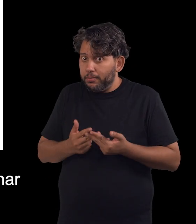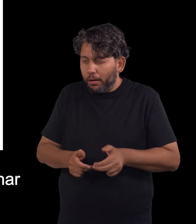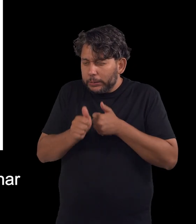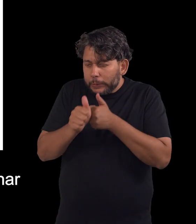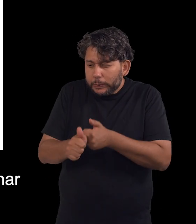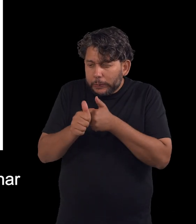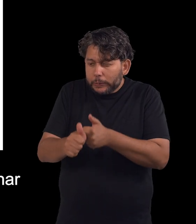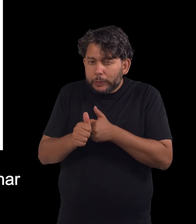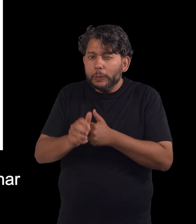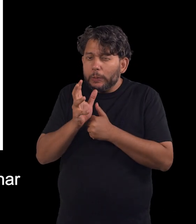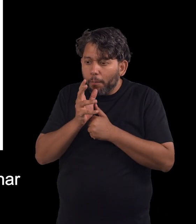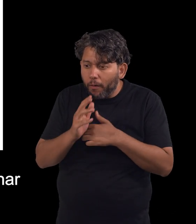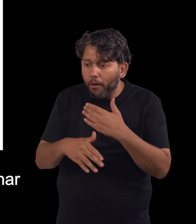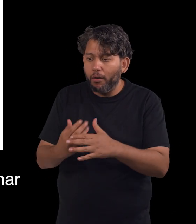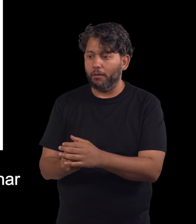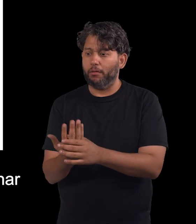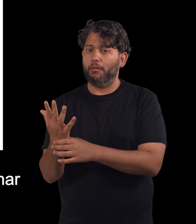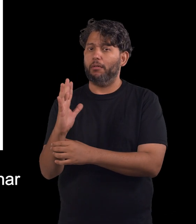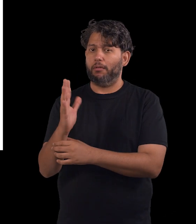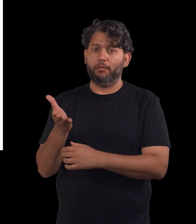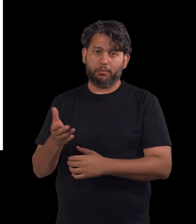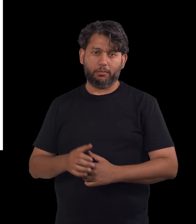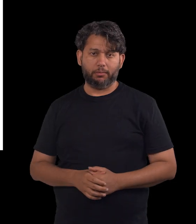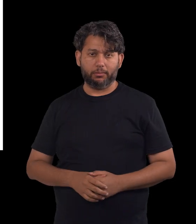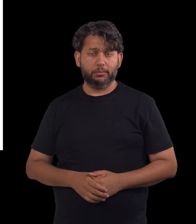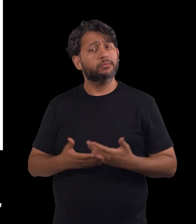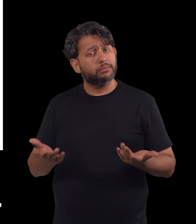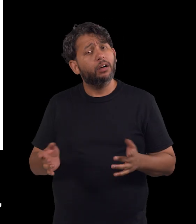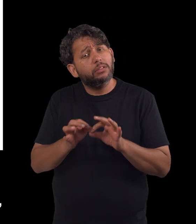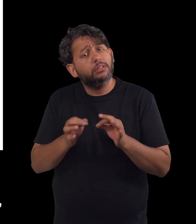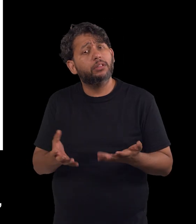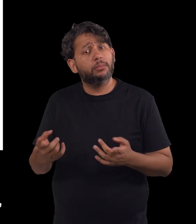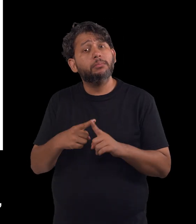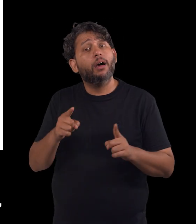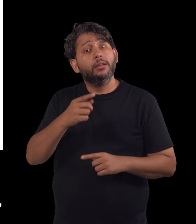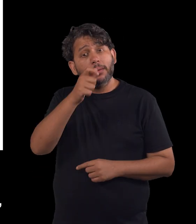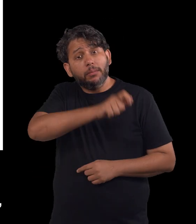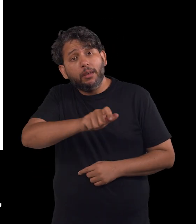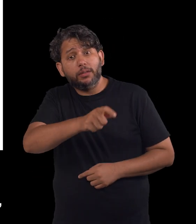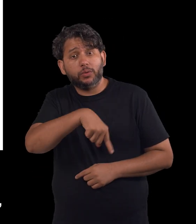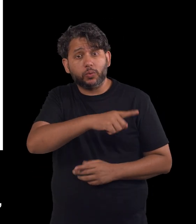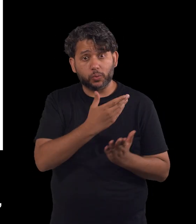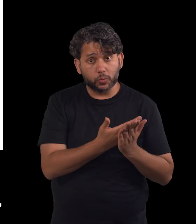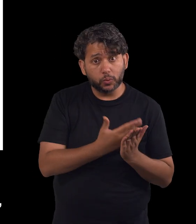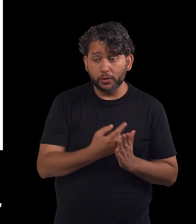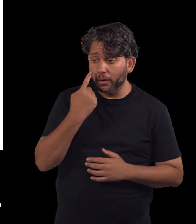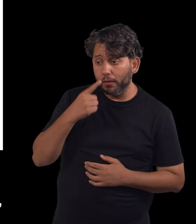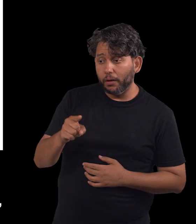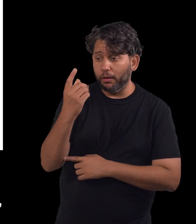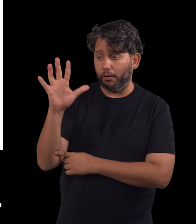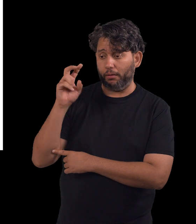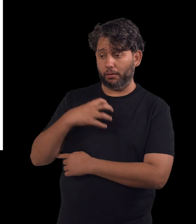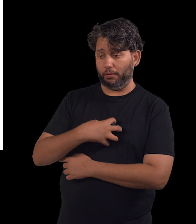paciência necessária para acompanhar o crescimento de uma planta. Esse gesto simples aproxima os estudantes dos